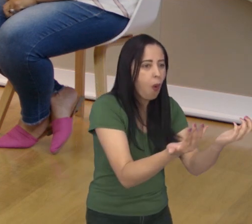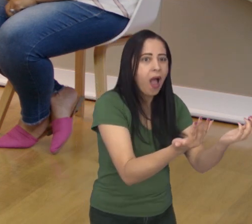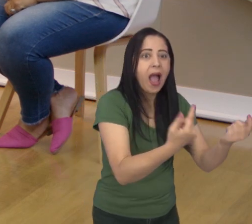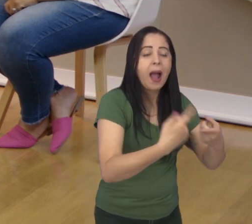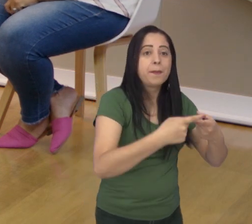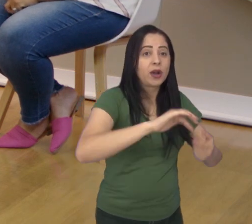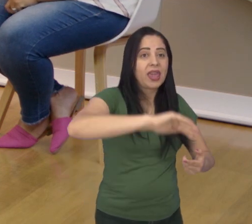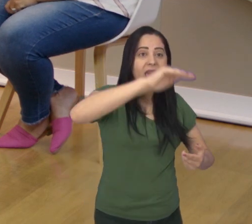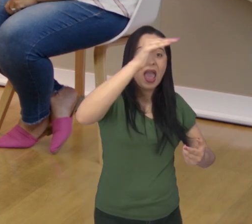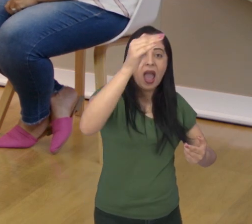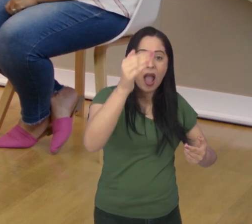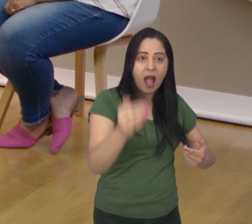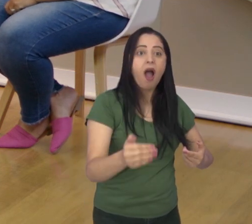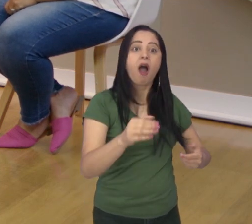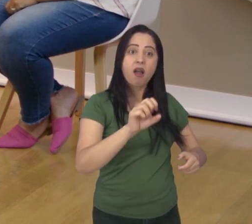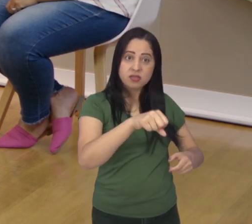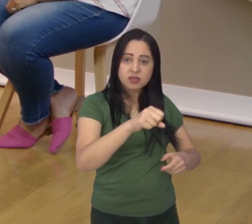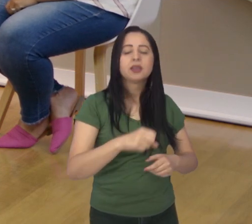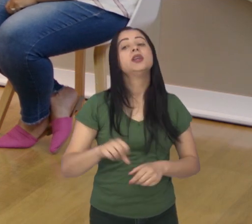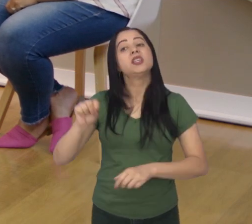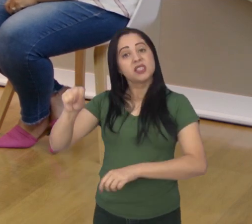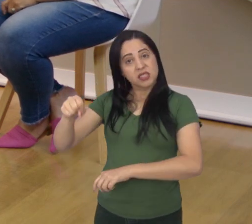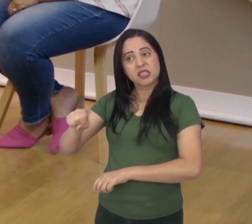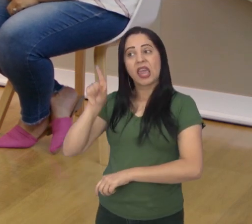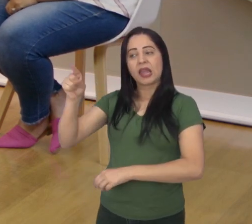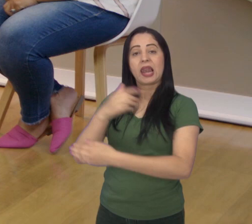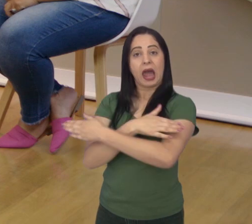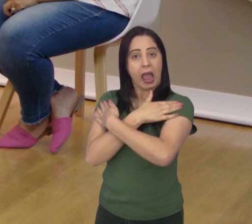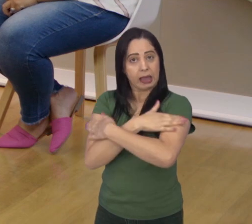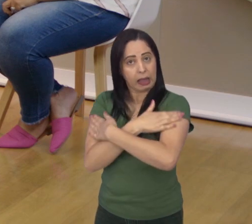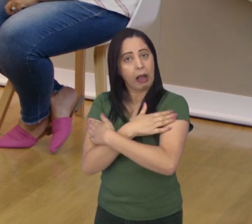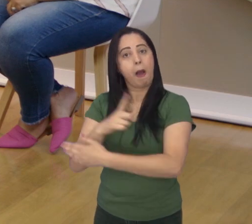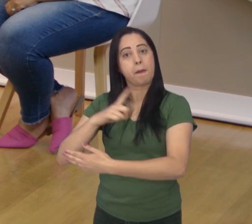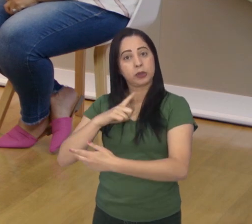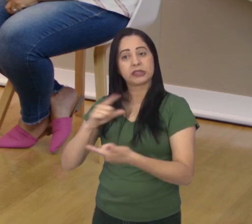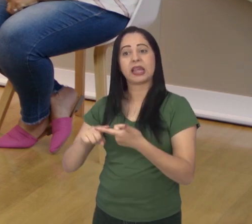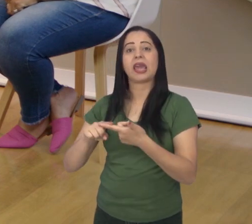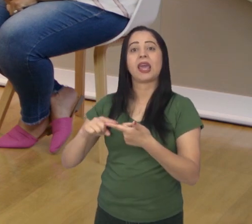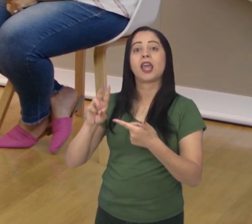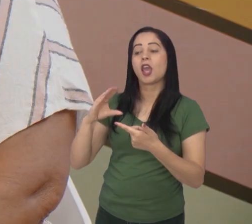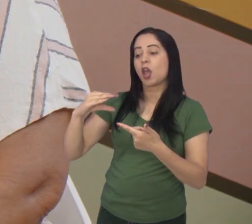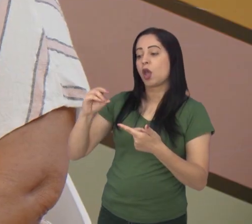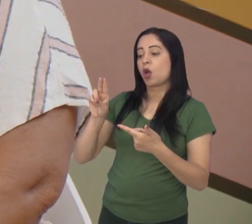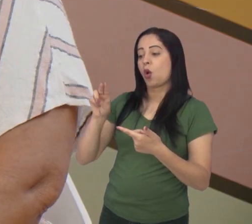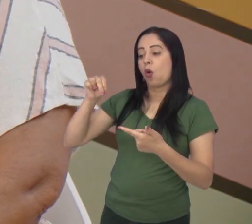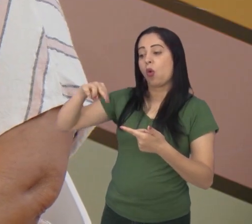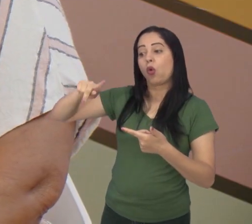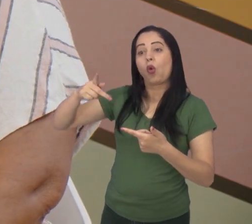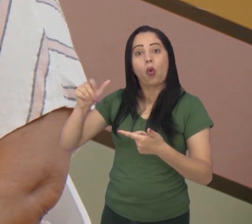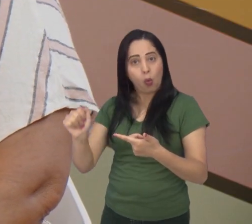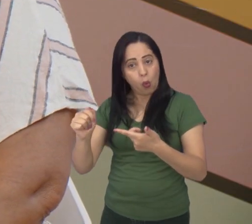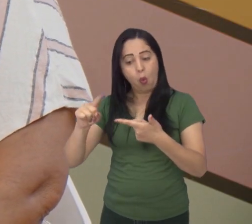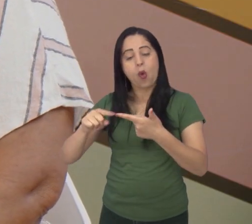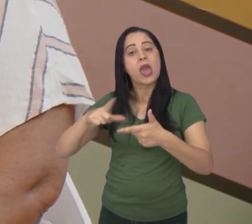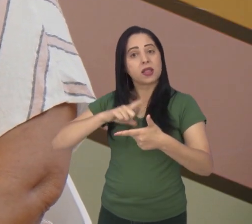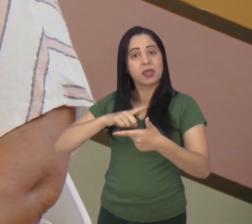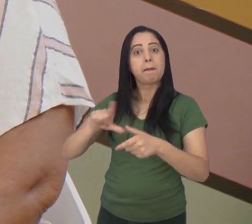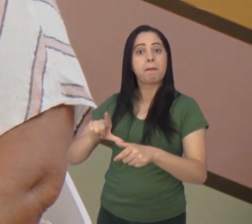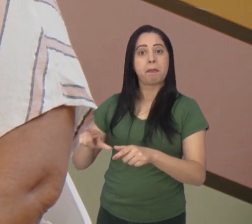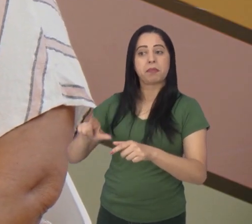altos. Exatamente, como Cunha, Campos do Jordão, Santo Antônio, tem os lavandários, né? Isso, que bacana. Porque elas